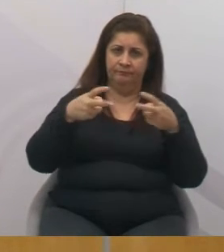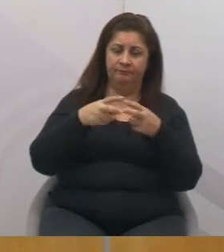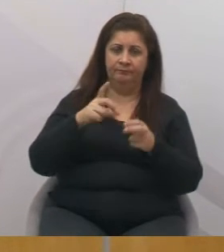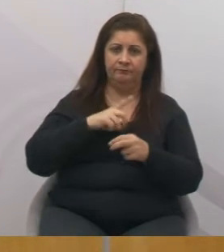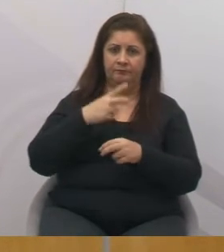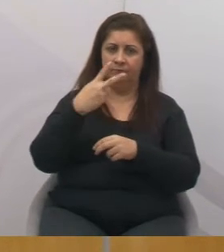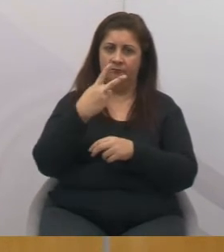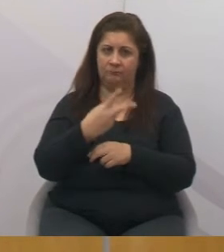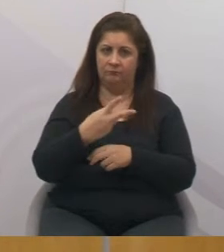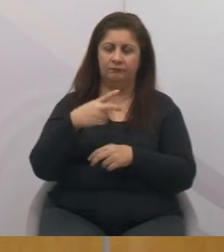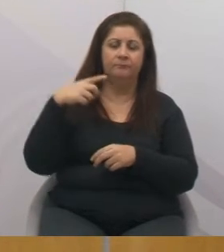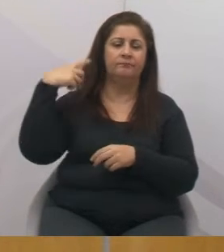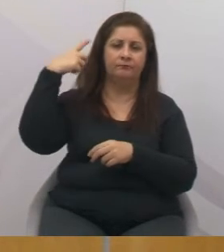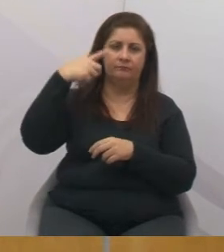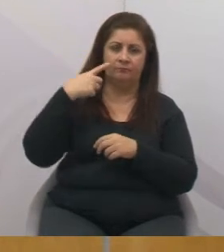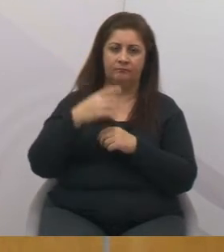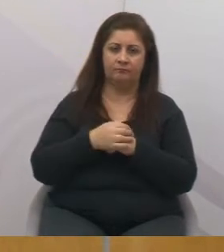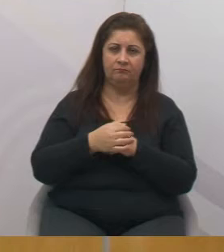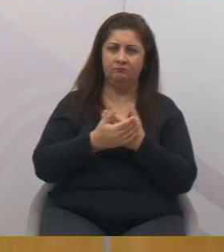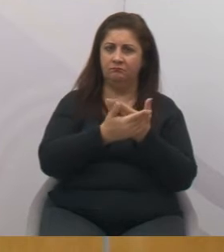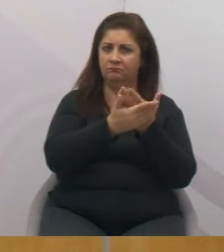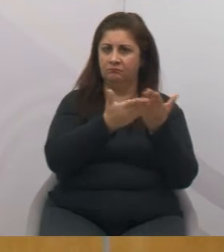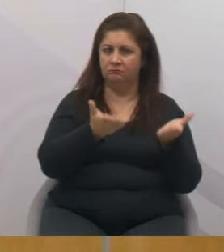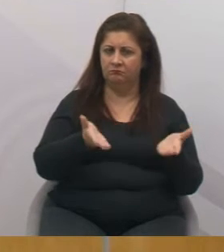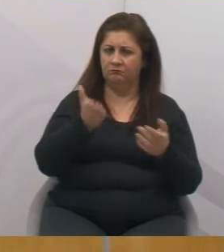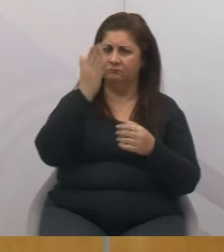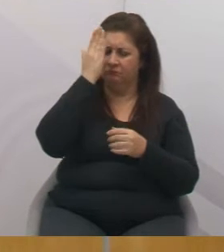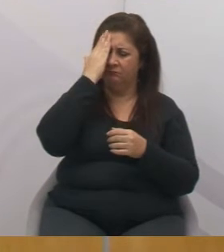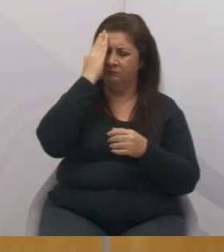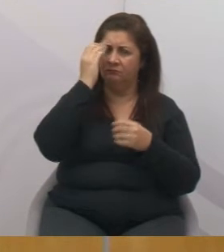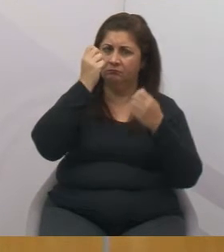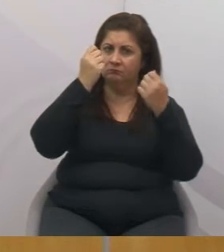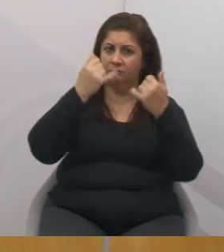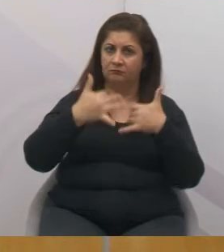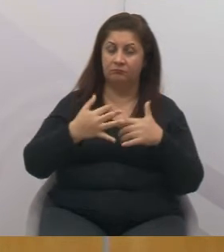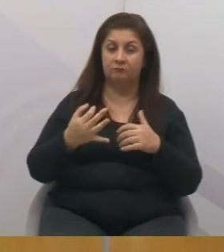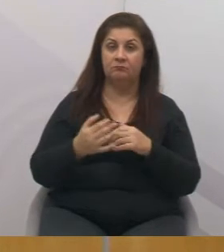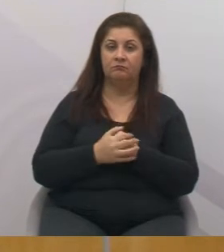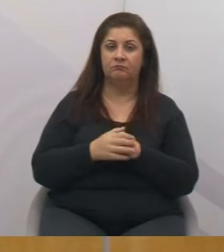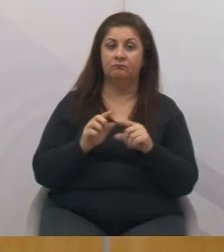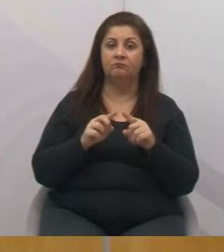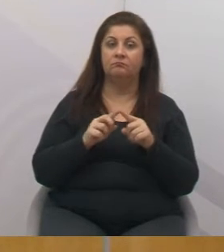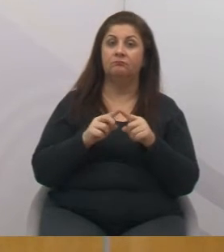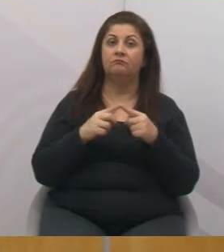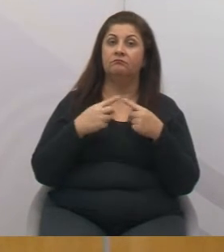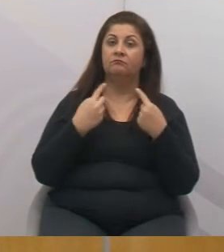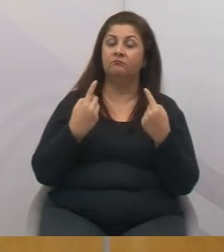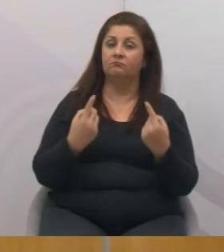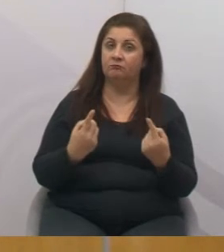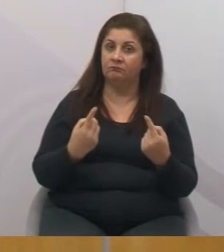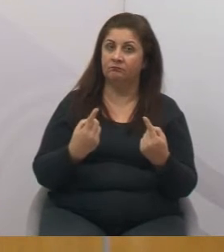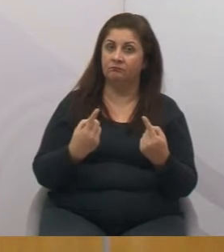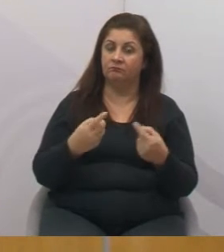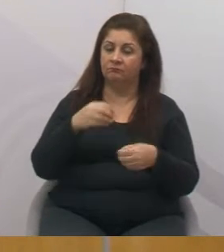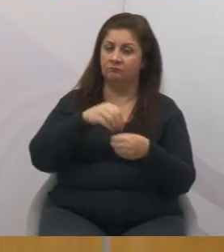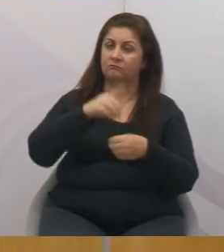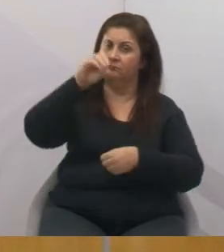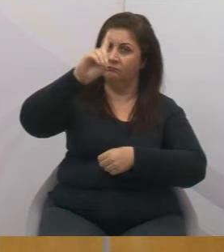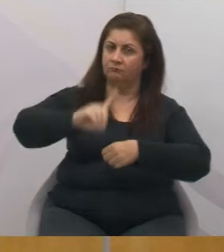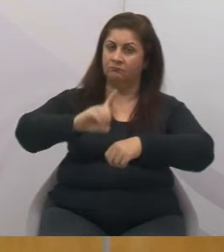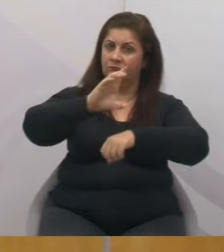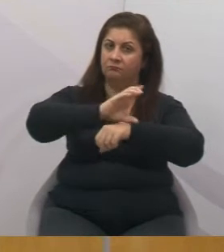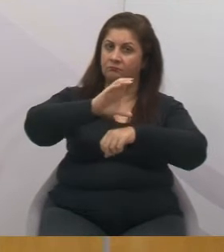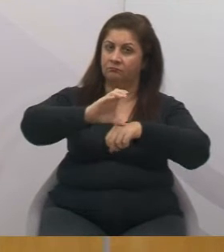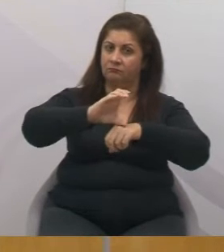Luiz Flávio e Hernani, com certeza também podem falar com propriedade, mas dentro do direito